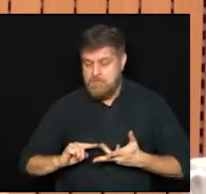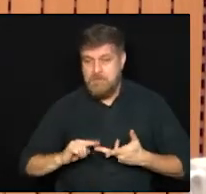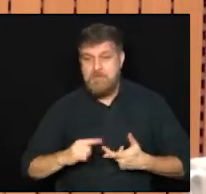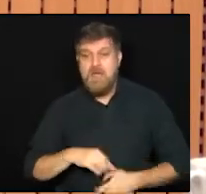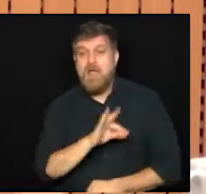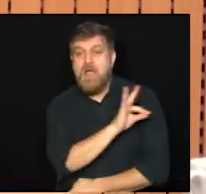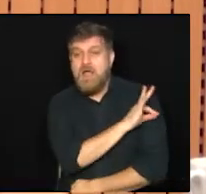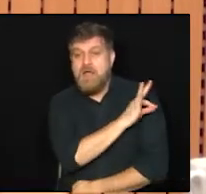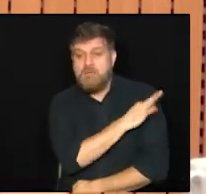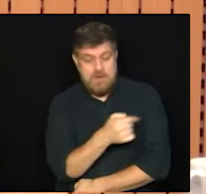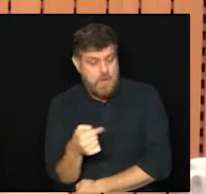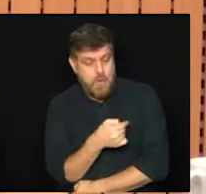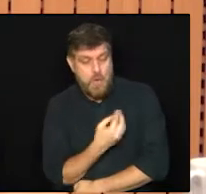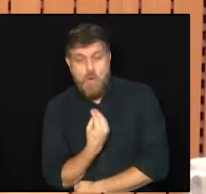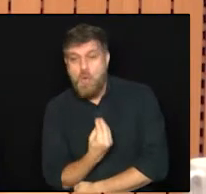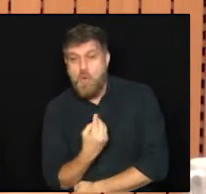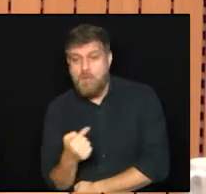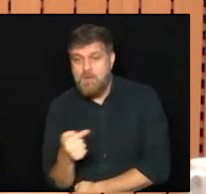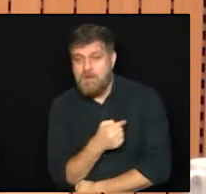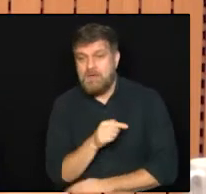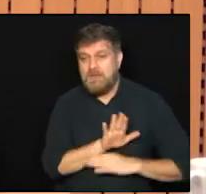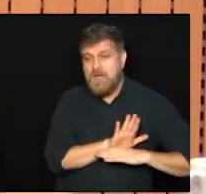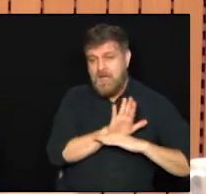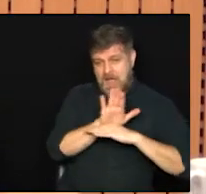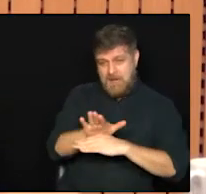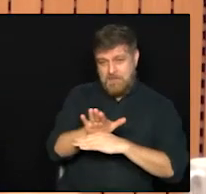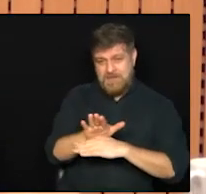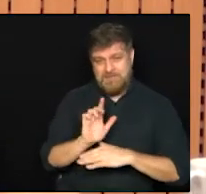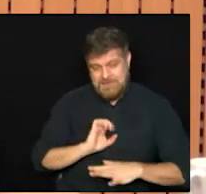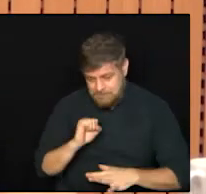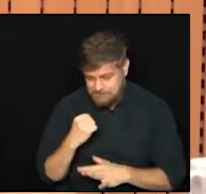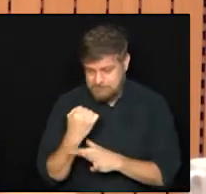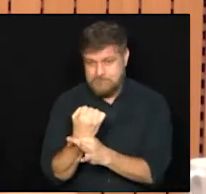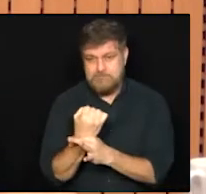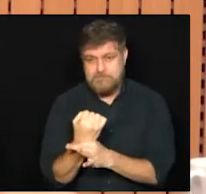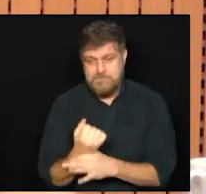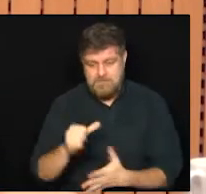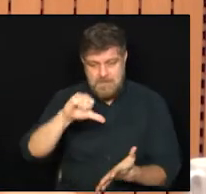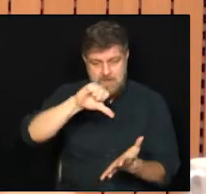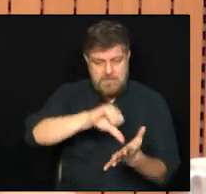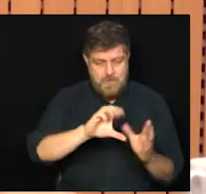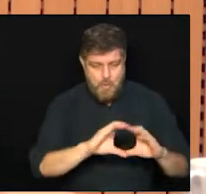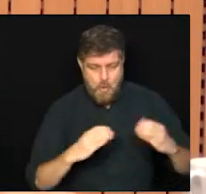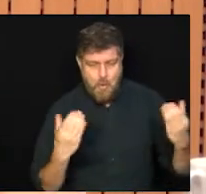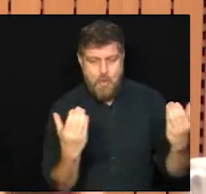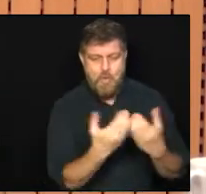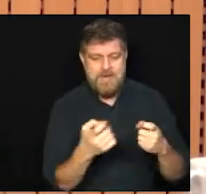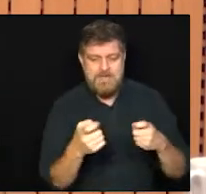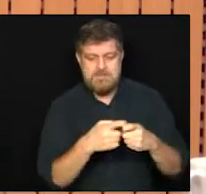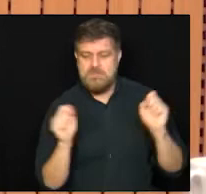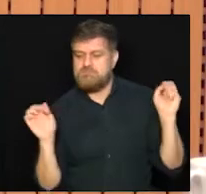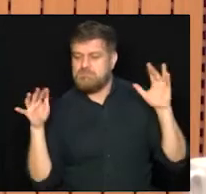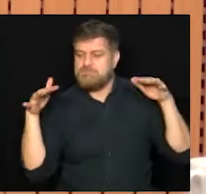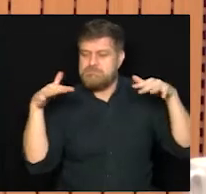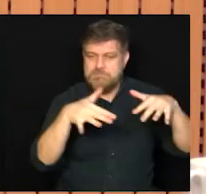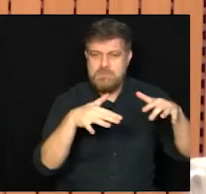pode dar para garantir esse evento aqui, né? Pensando assim, ó, o que foi falado, nós queremos